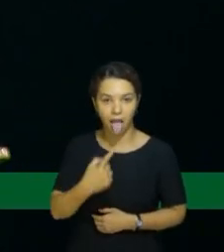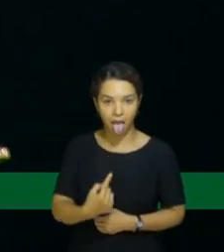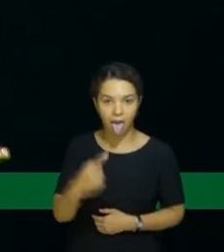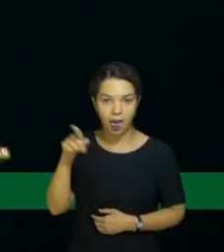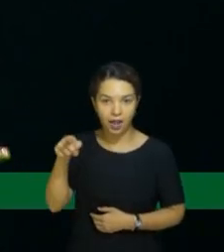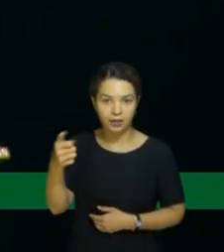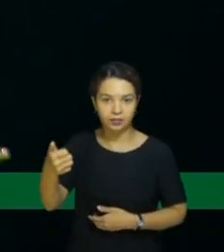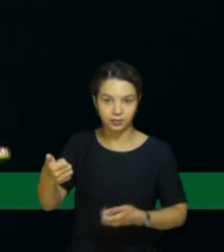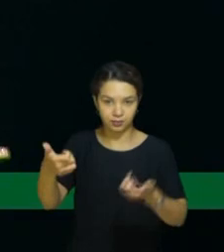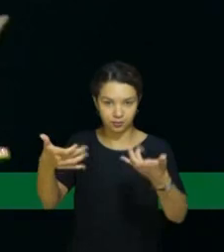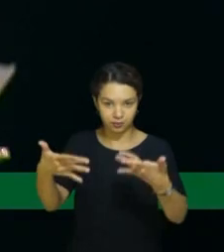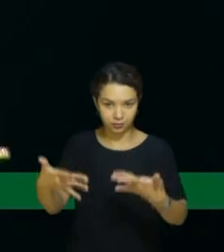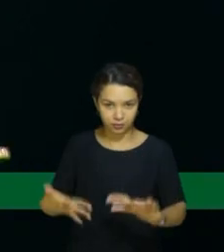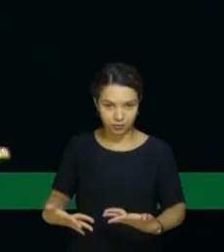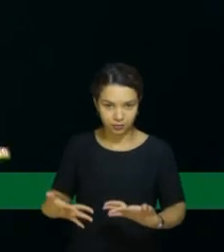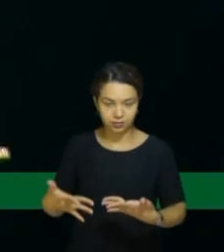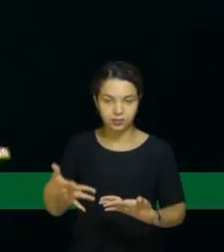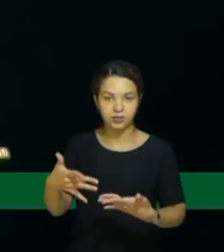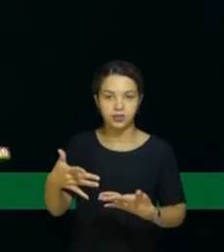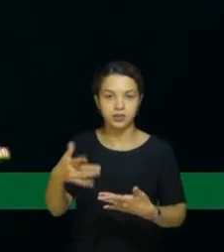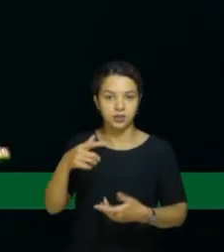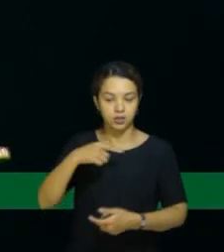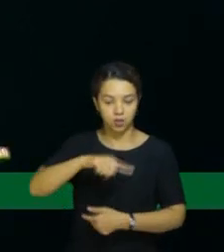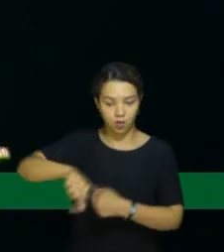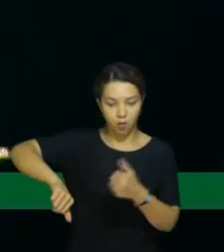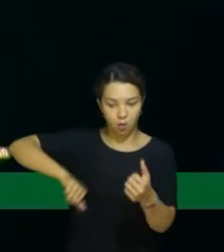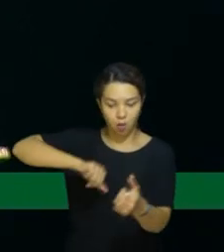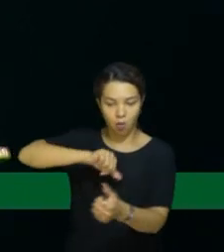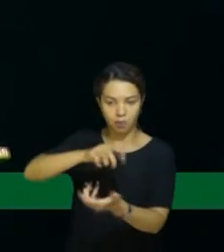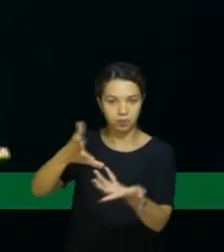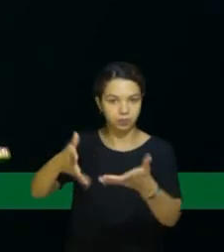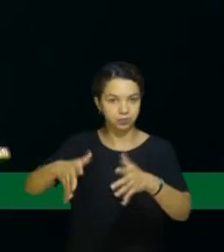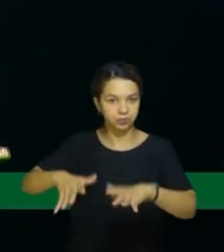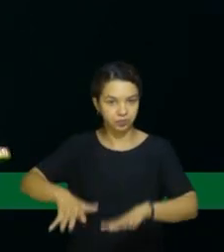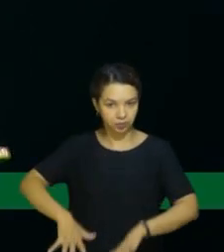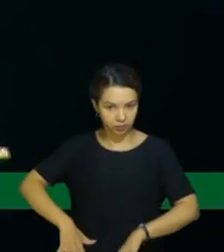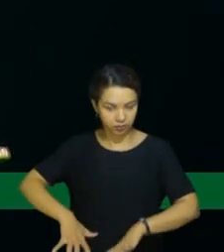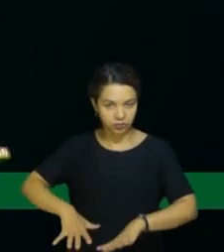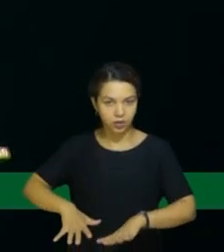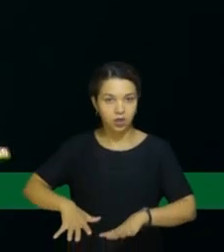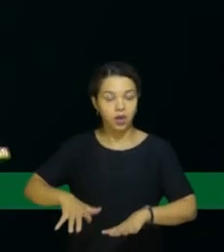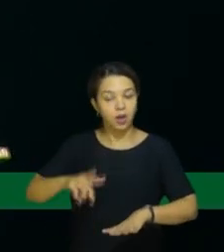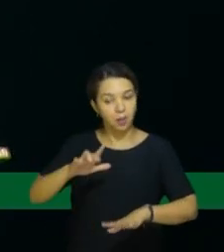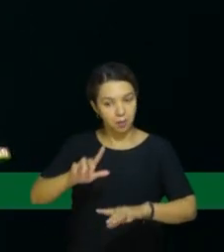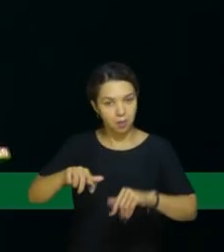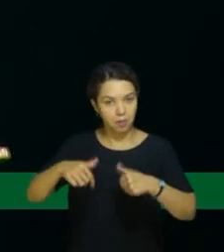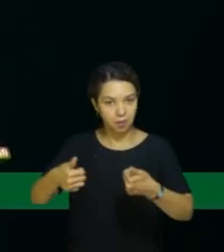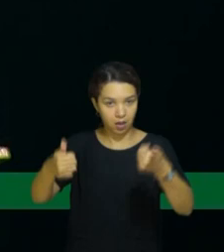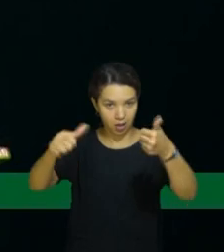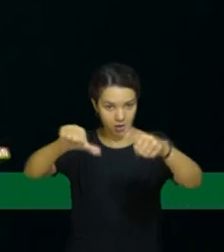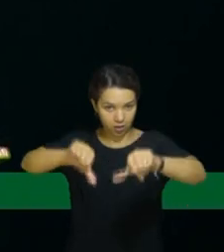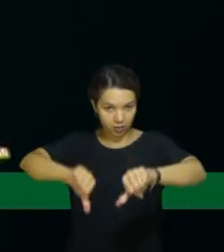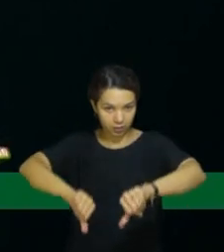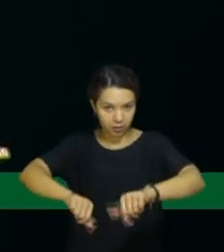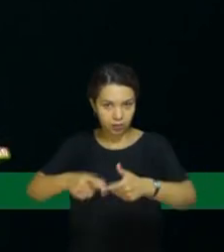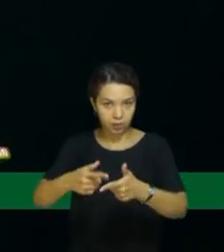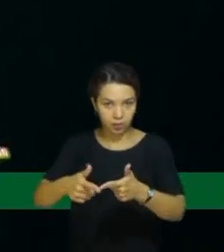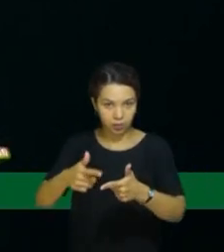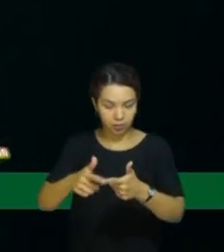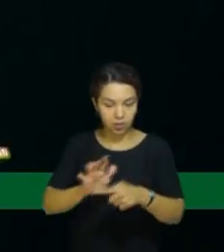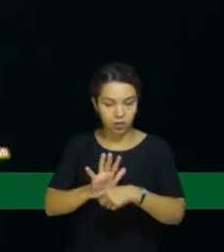o mesmo a crise é a melhor bênção que pode ocorrer com as pessoas e países porque a crise traz